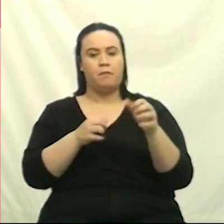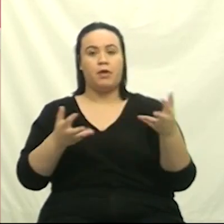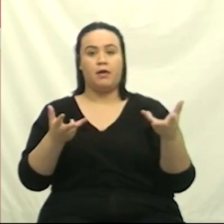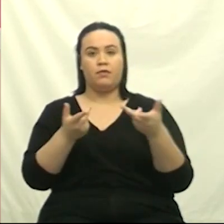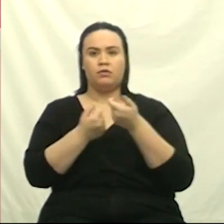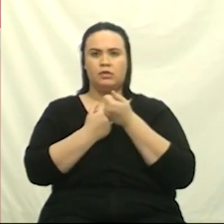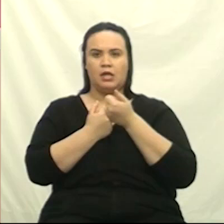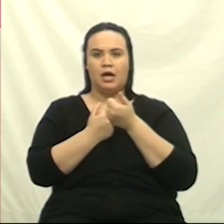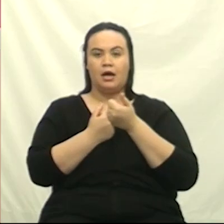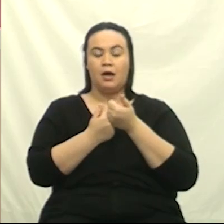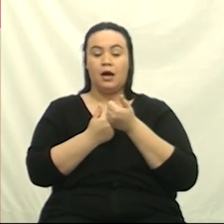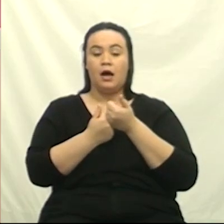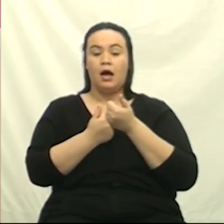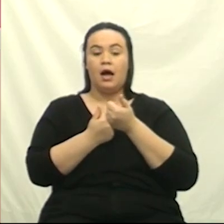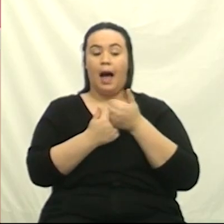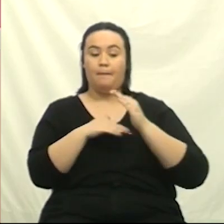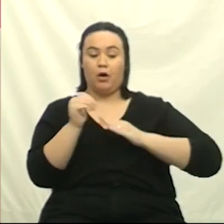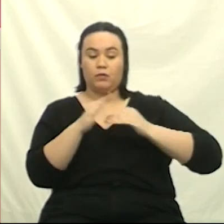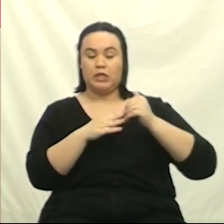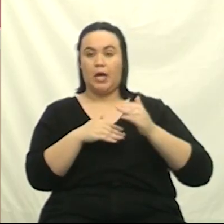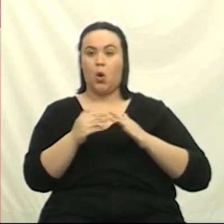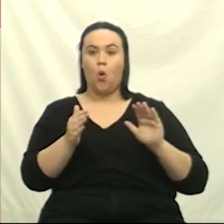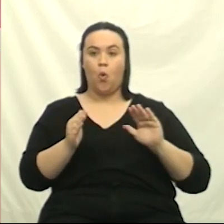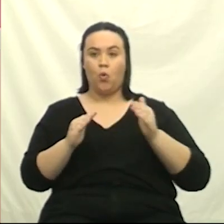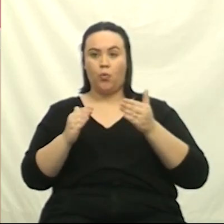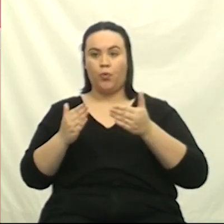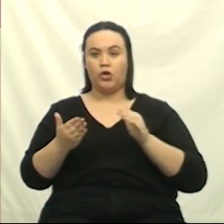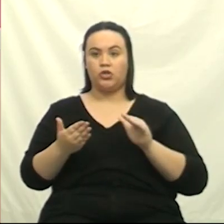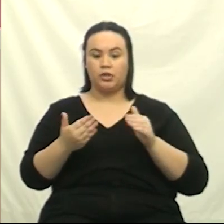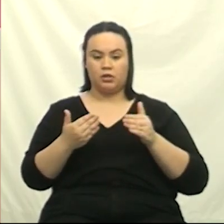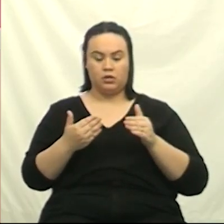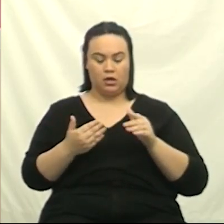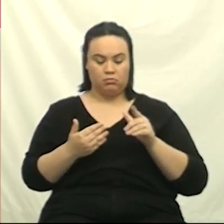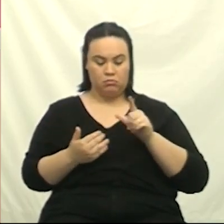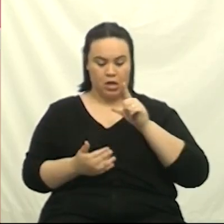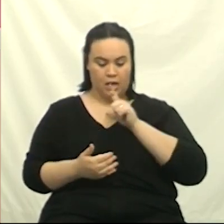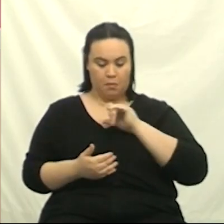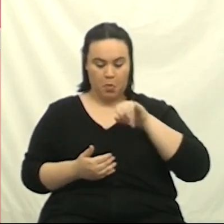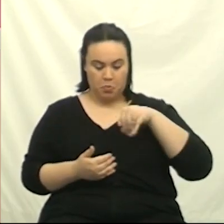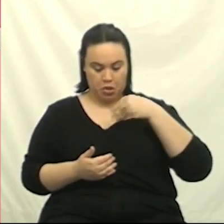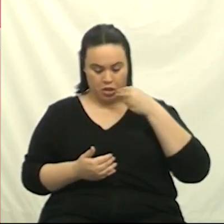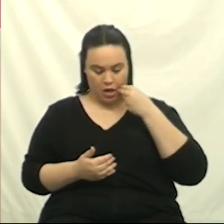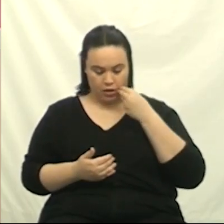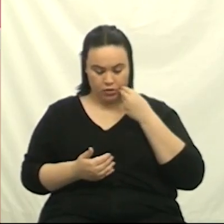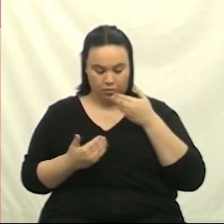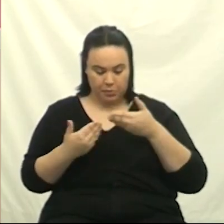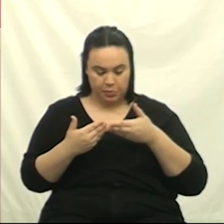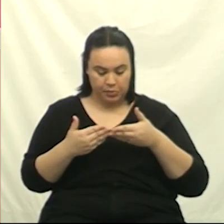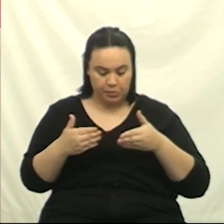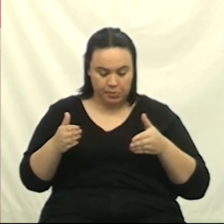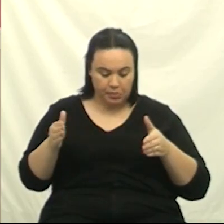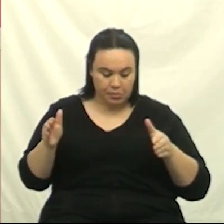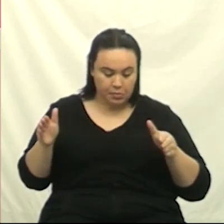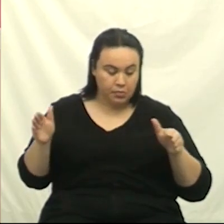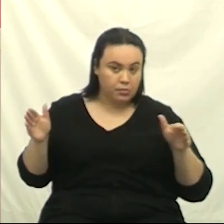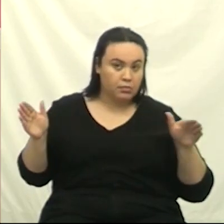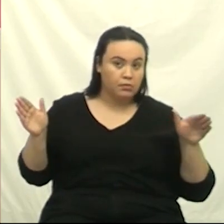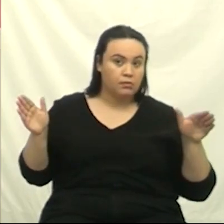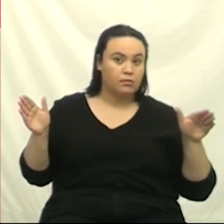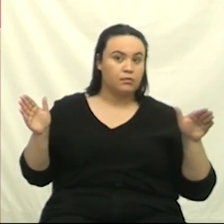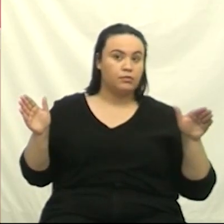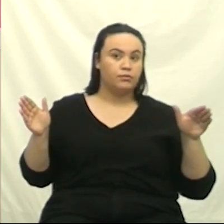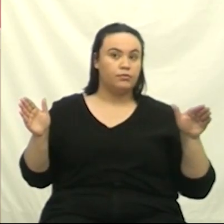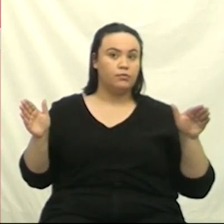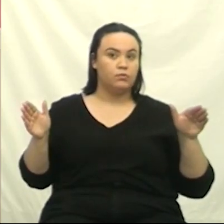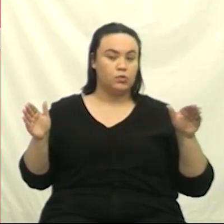robótica ela traz abre abre um leque enorme a questão da do uso